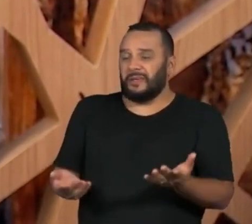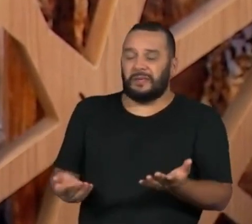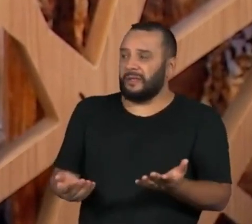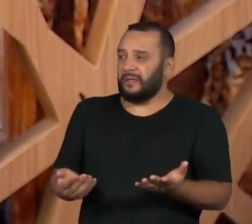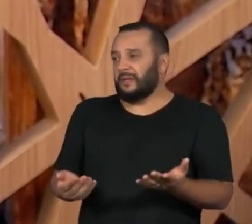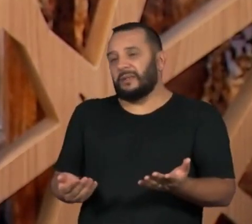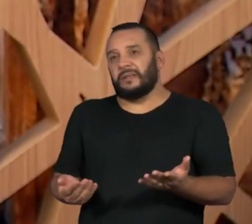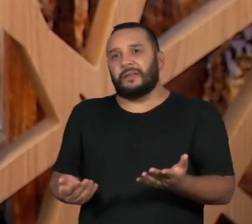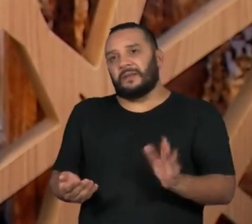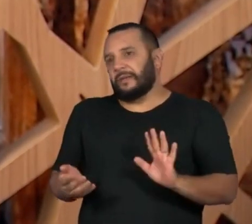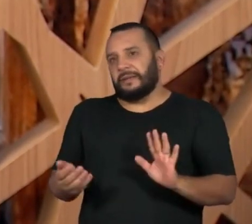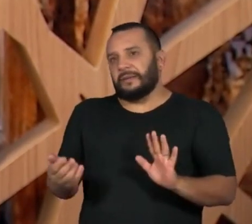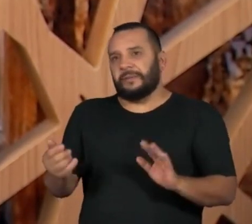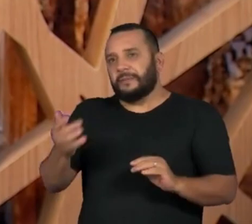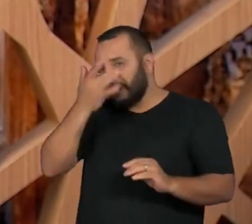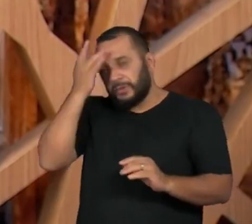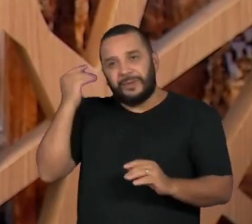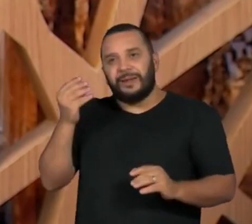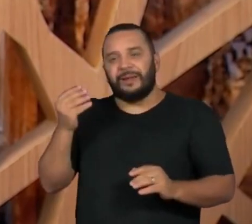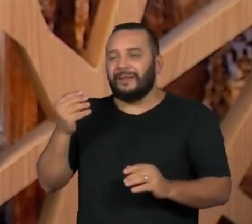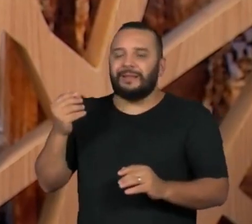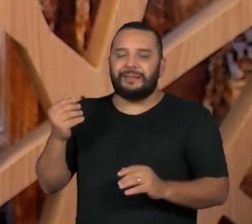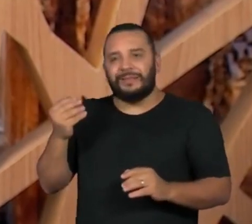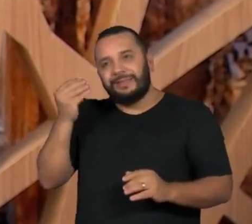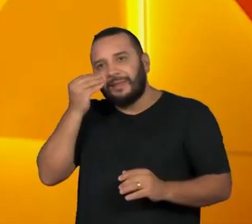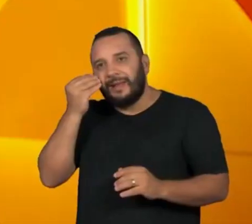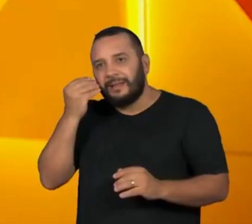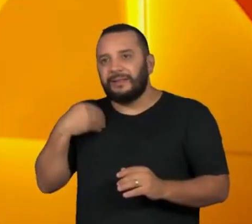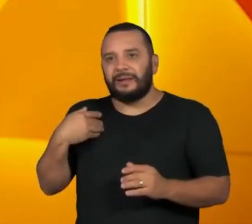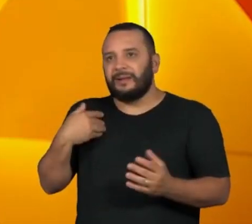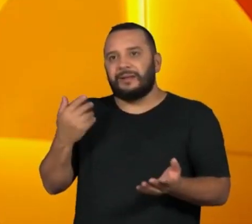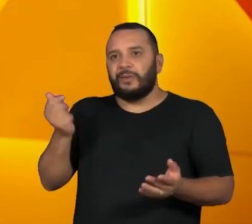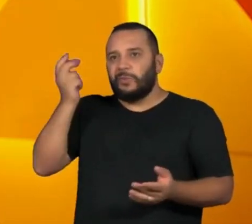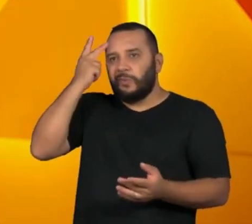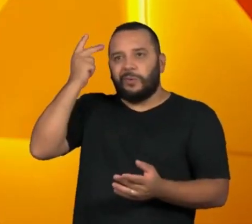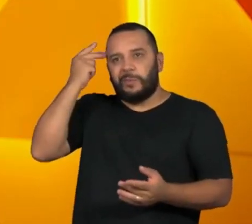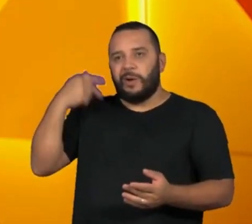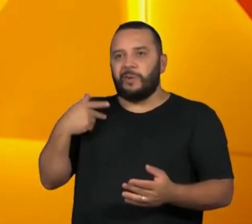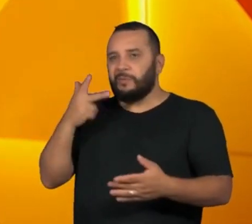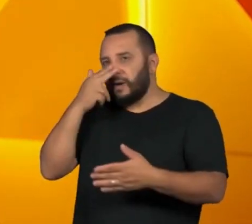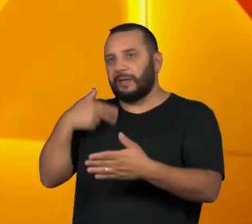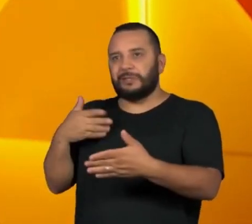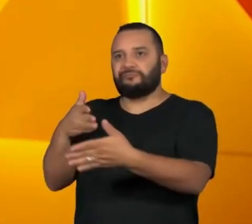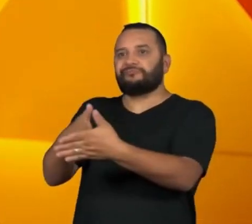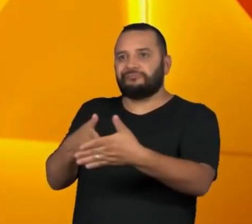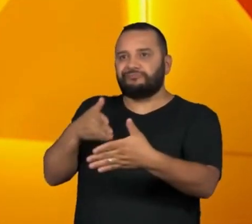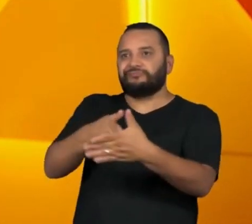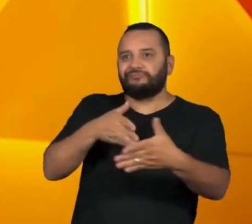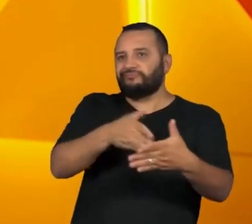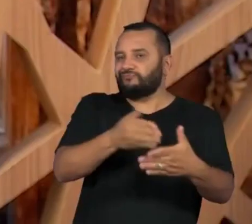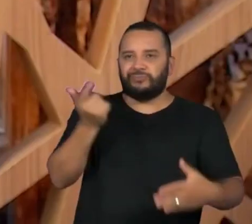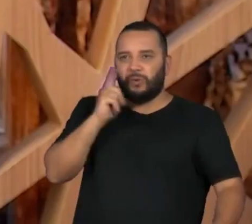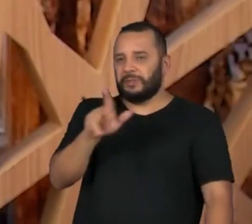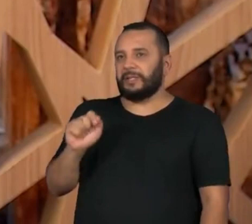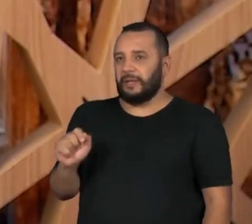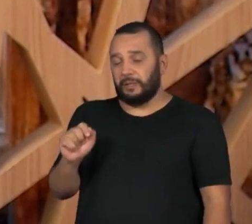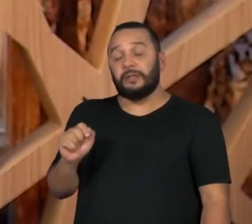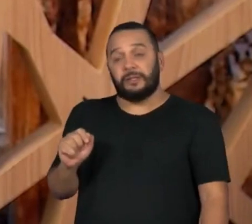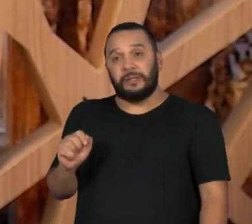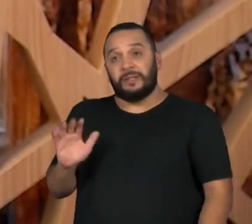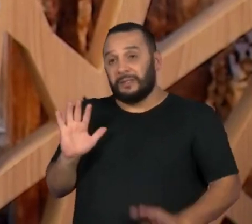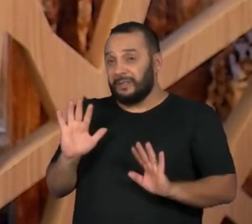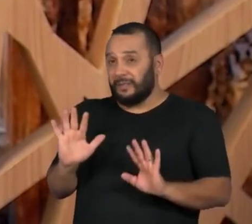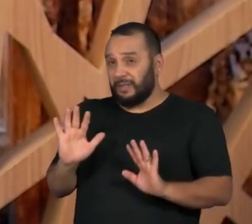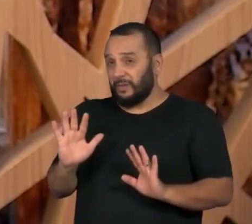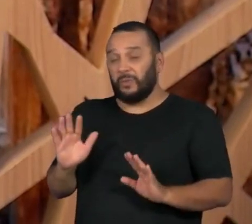colocado como existente E você tem os filtros sociais que incidem sobre entidade uma democracia formal